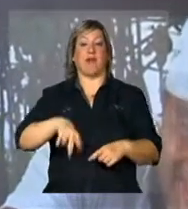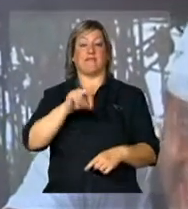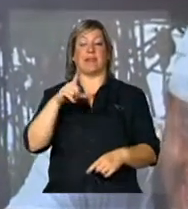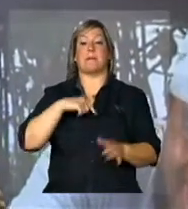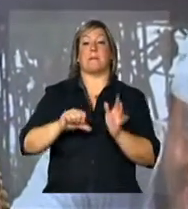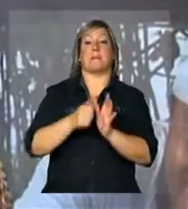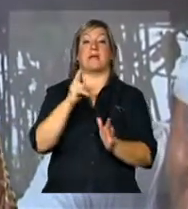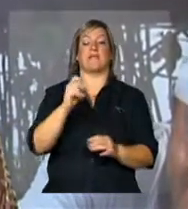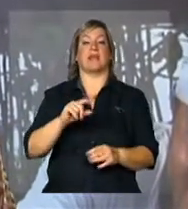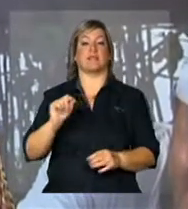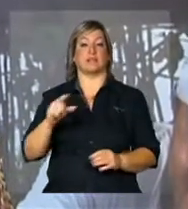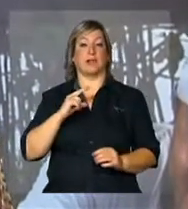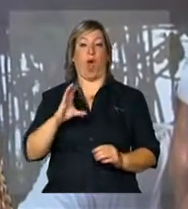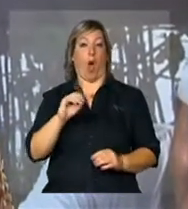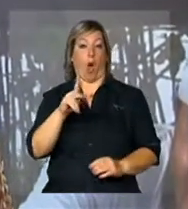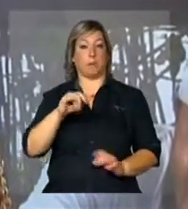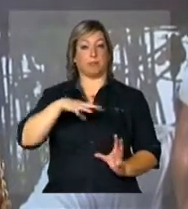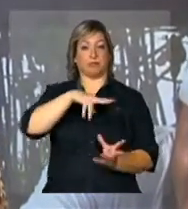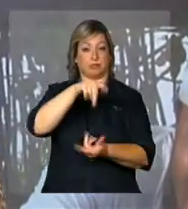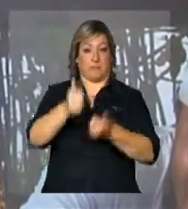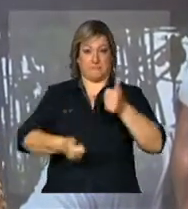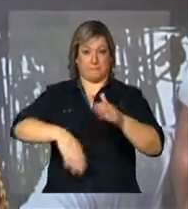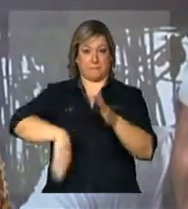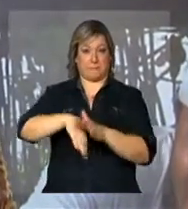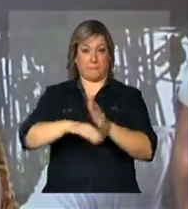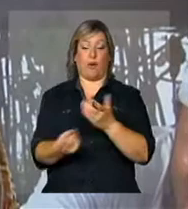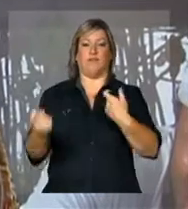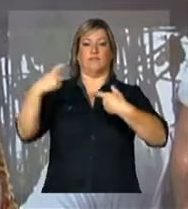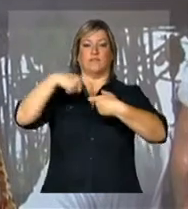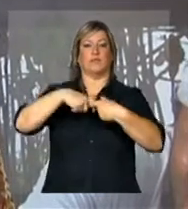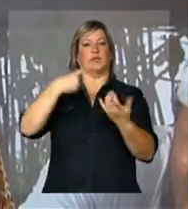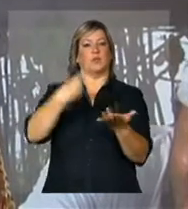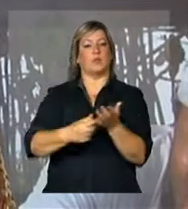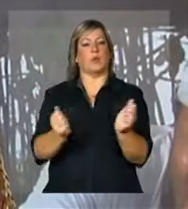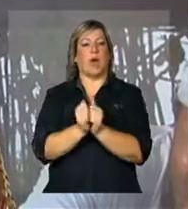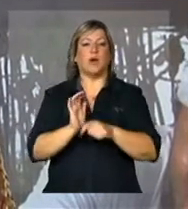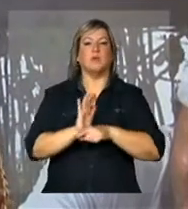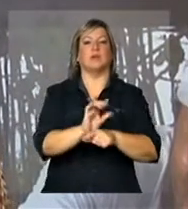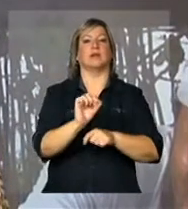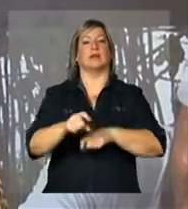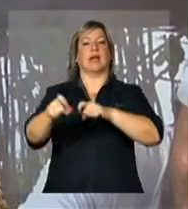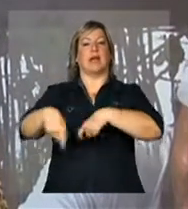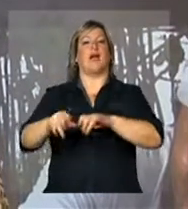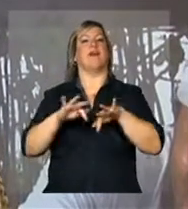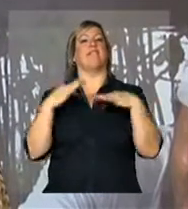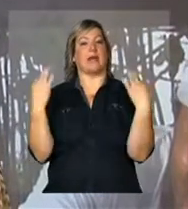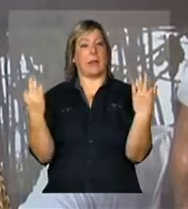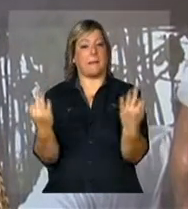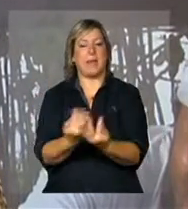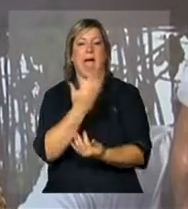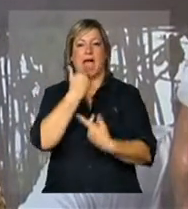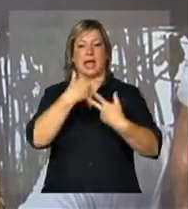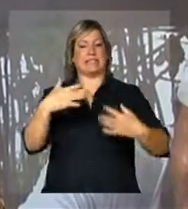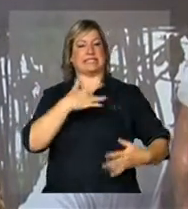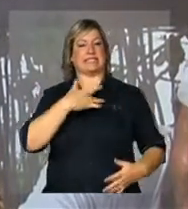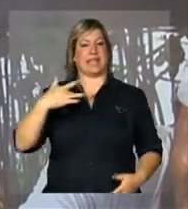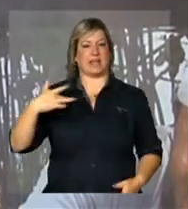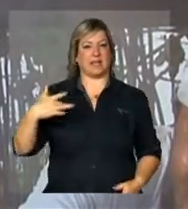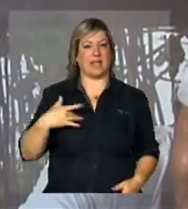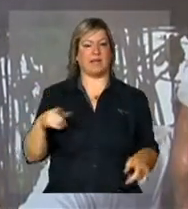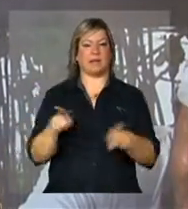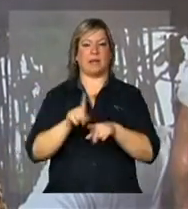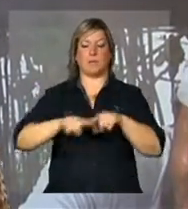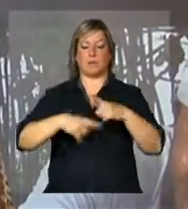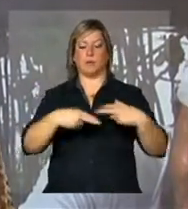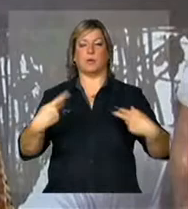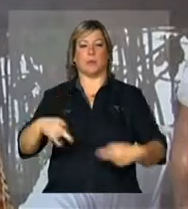primeira Copa do mundo que terá esse viés comprometido com a agricultura familiar, alimentação saudável e